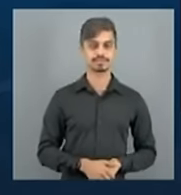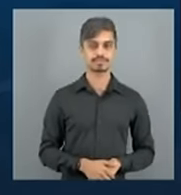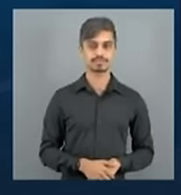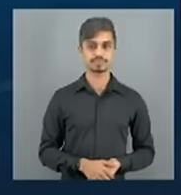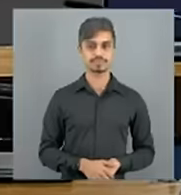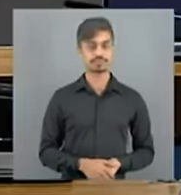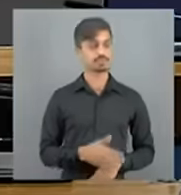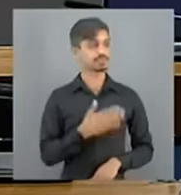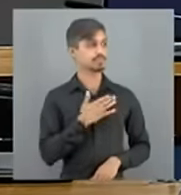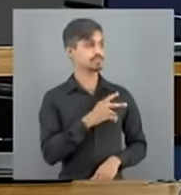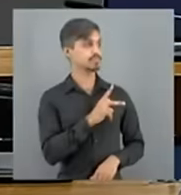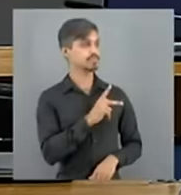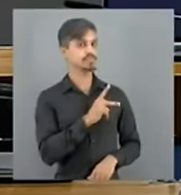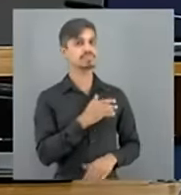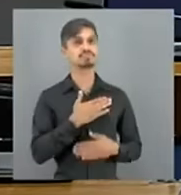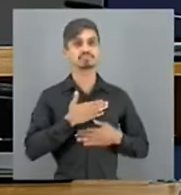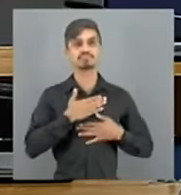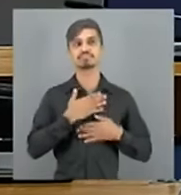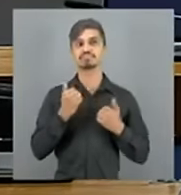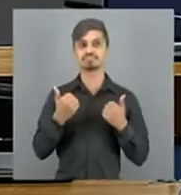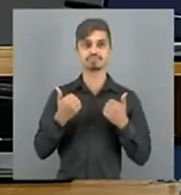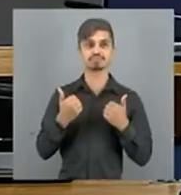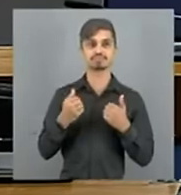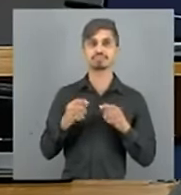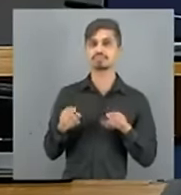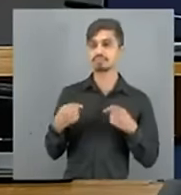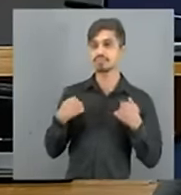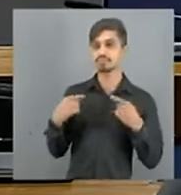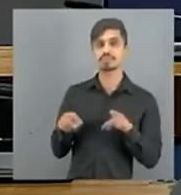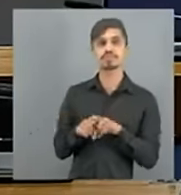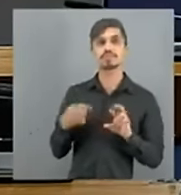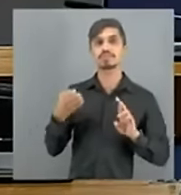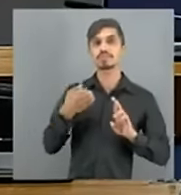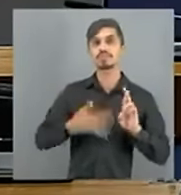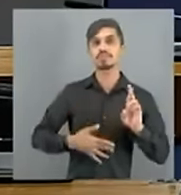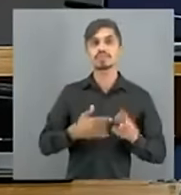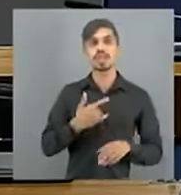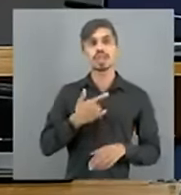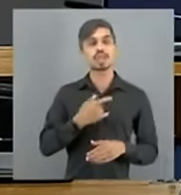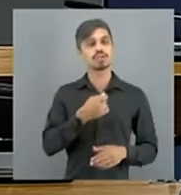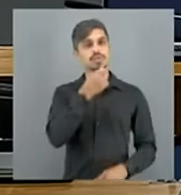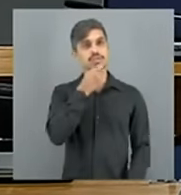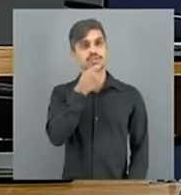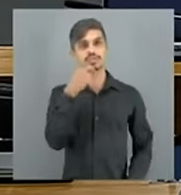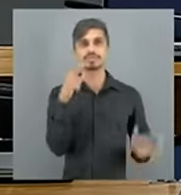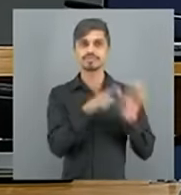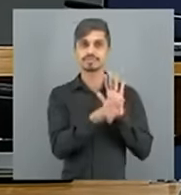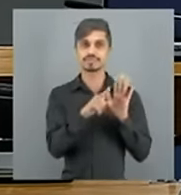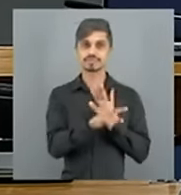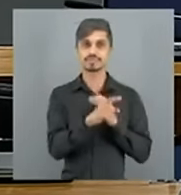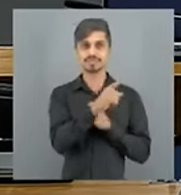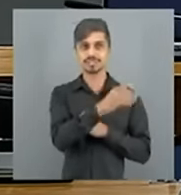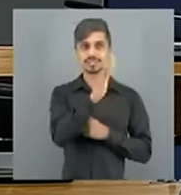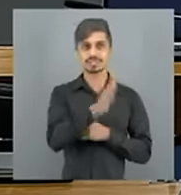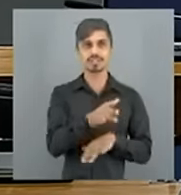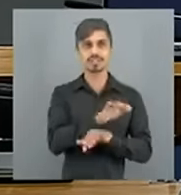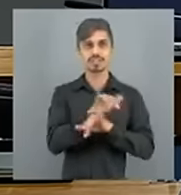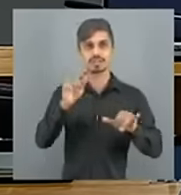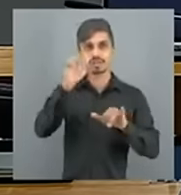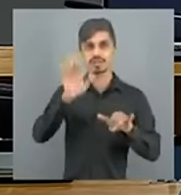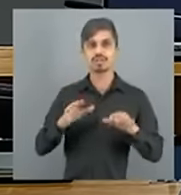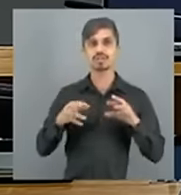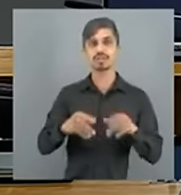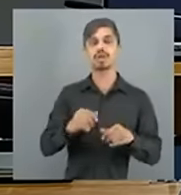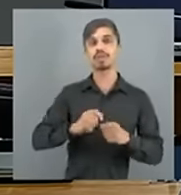Eu particularmente estou bastante satisfeito já. Eu também, relator, mas como jornalista, até porque você já declarou para o Brasil inteiro que a